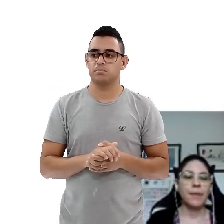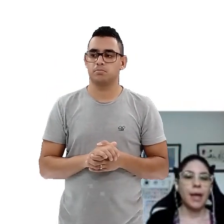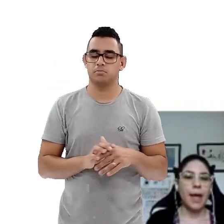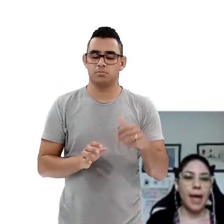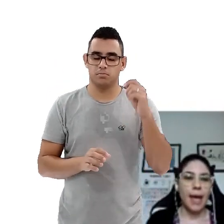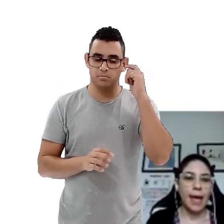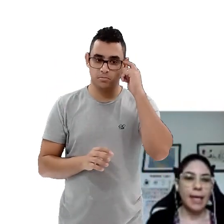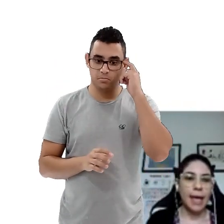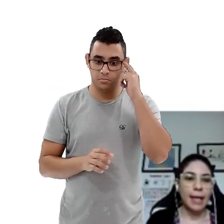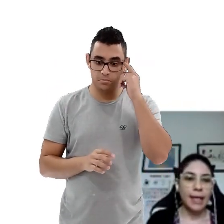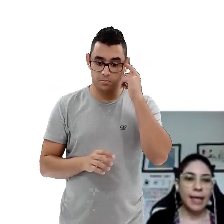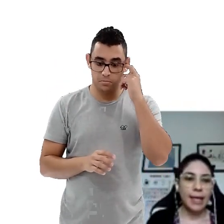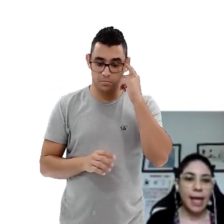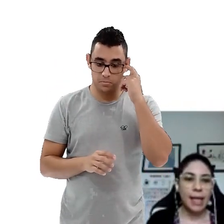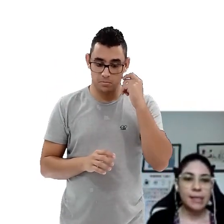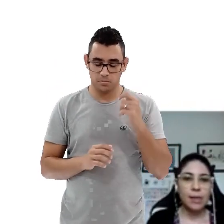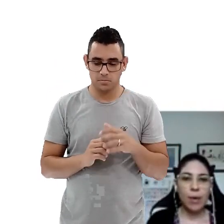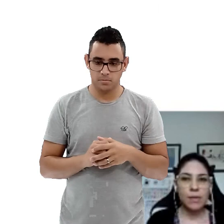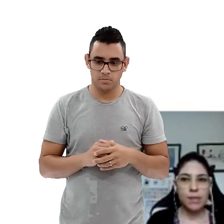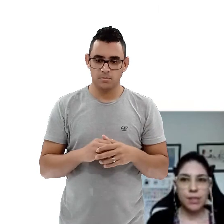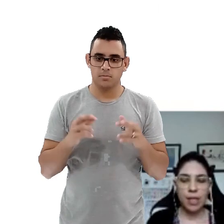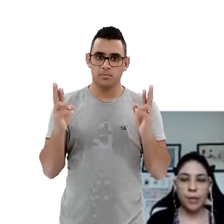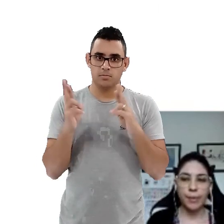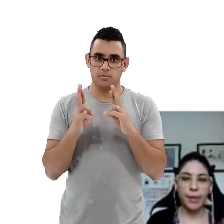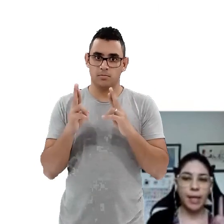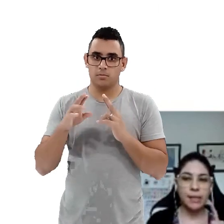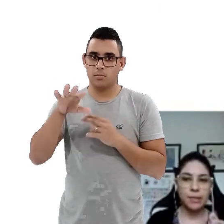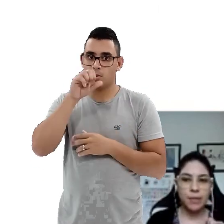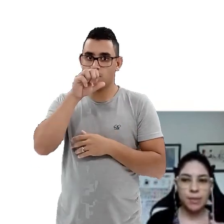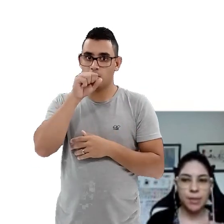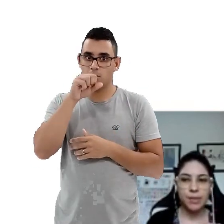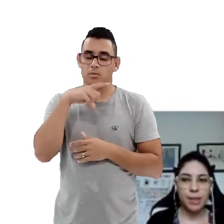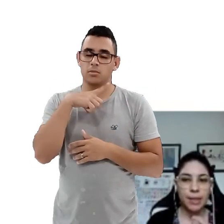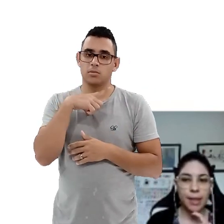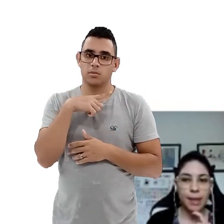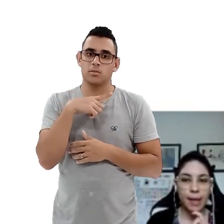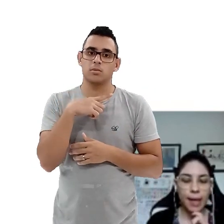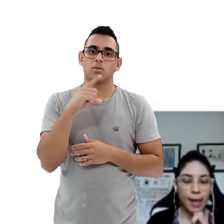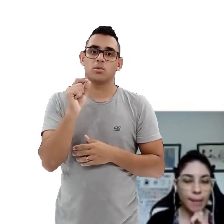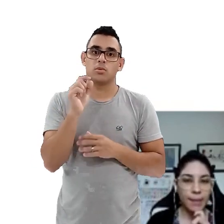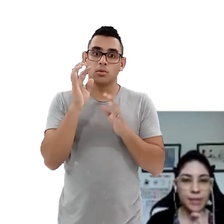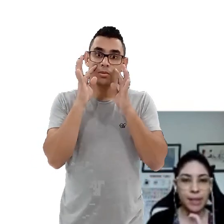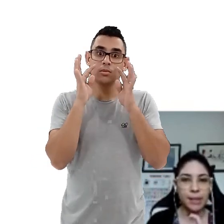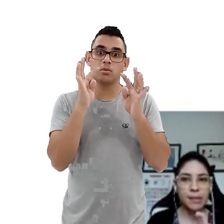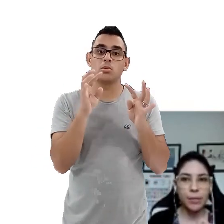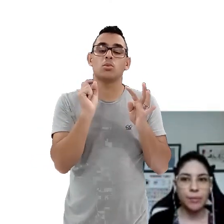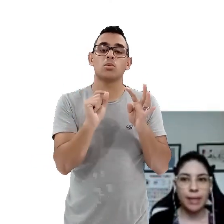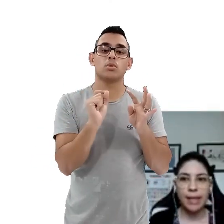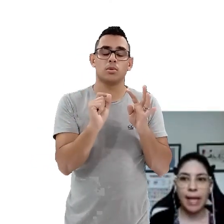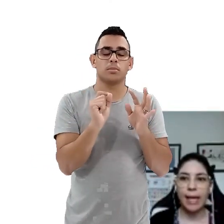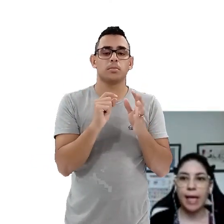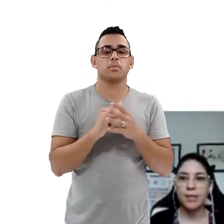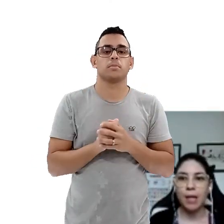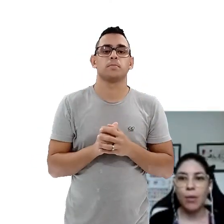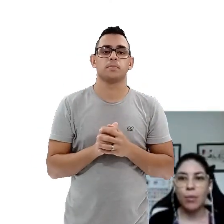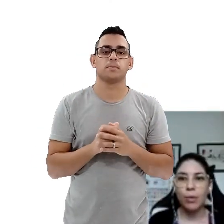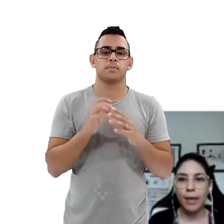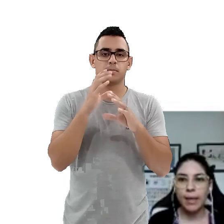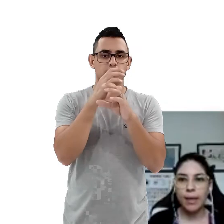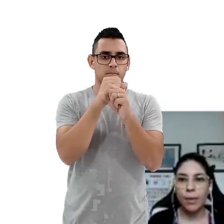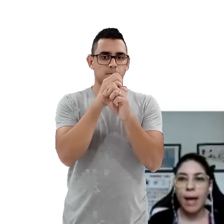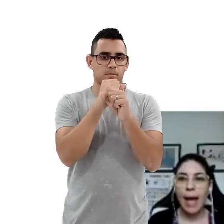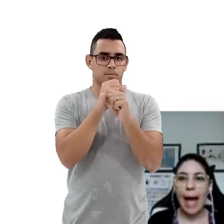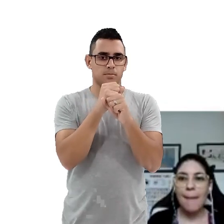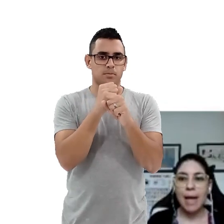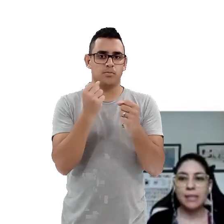lá. E aqui, em relação ao oxigênio. Em relação ao oxigênio, a gente tem que prestar atenção em um detalhe. A gente calculou